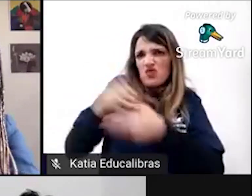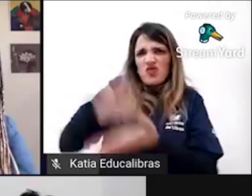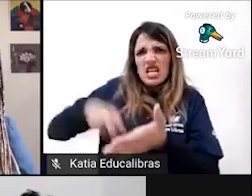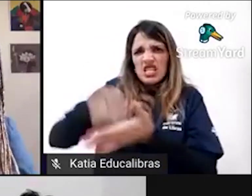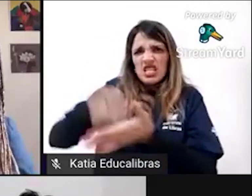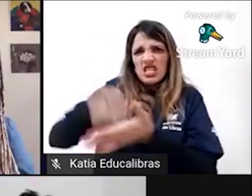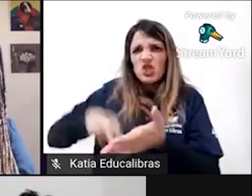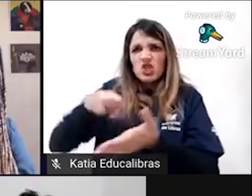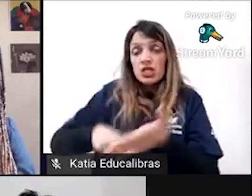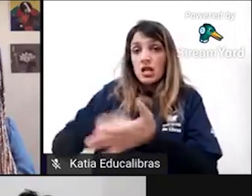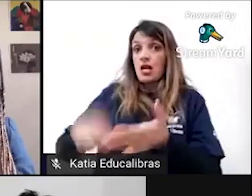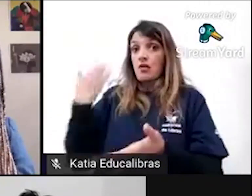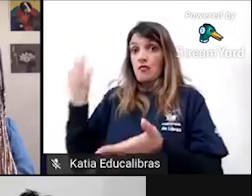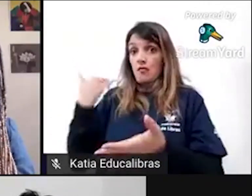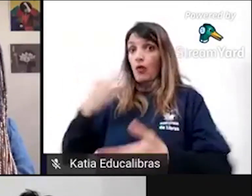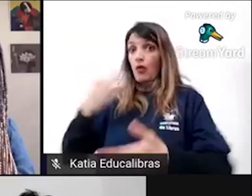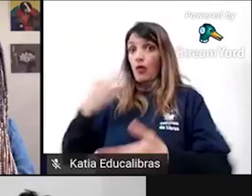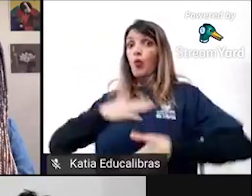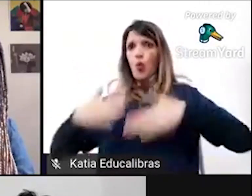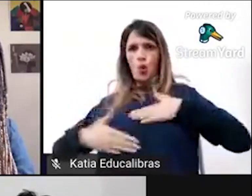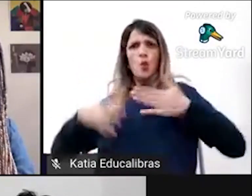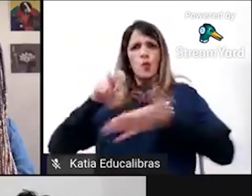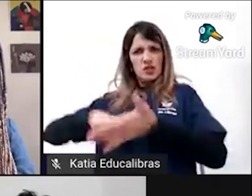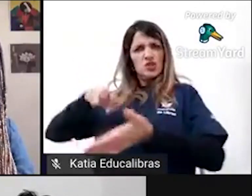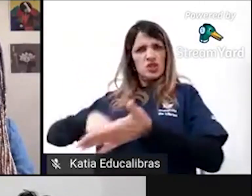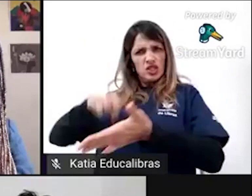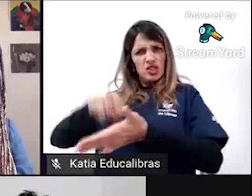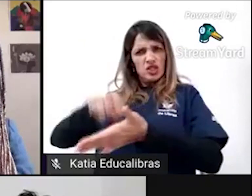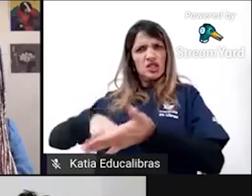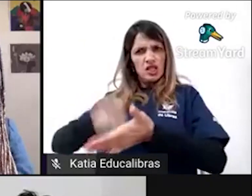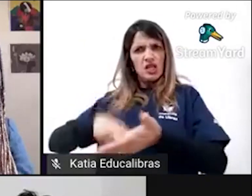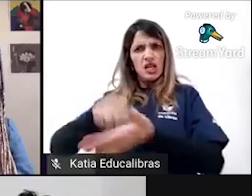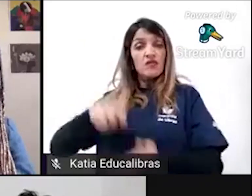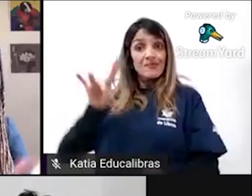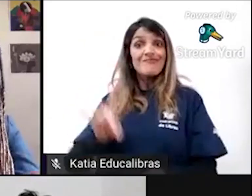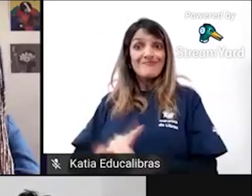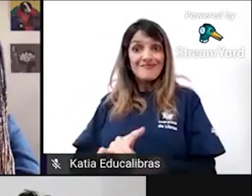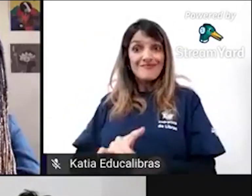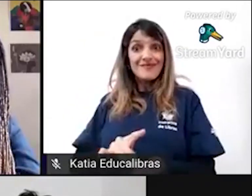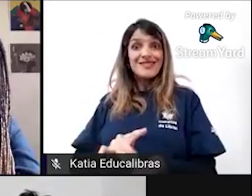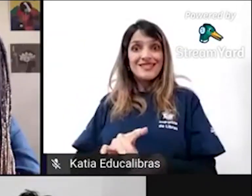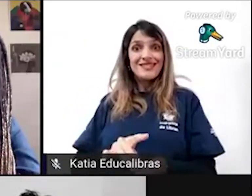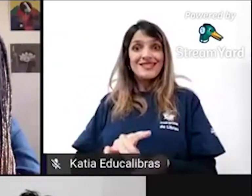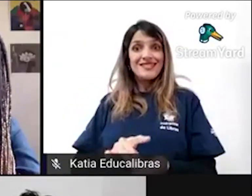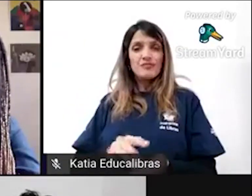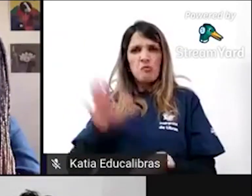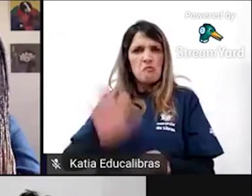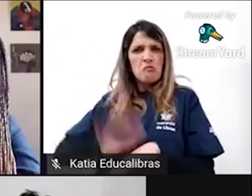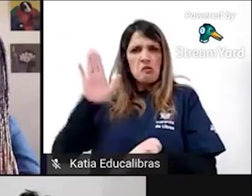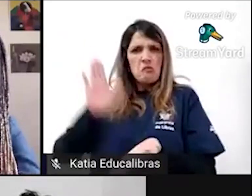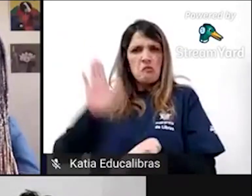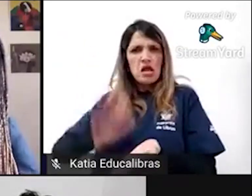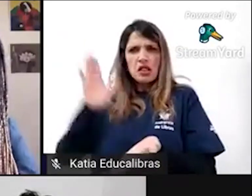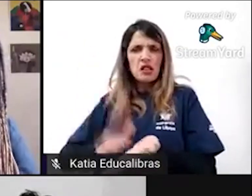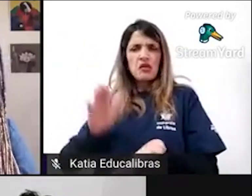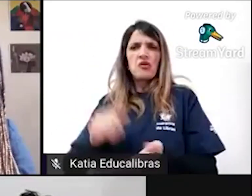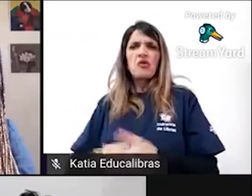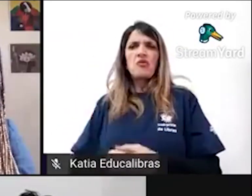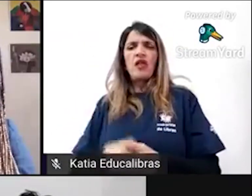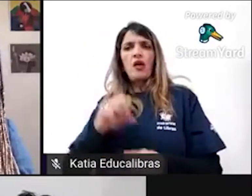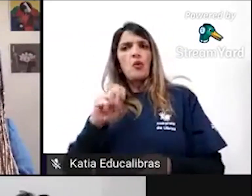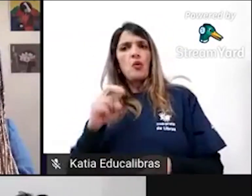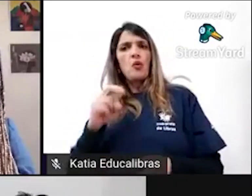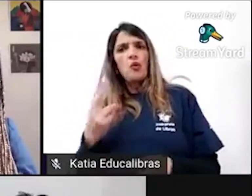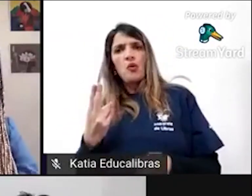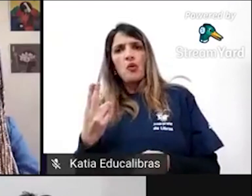época o castigo era físico, né? Entre outras coisas, era um castigo físico que tinha a ver com palmatória, com ficar olhando